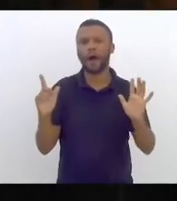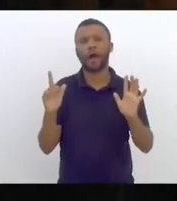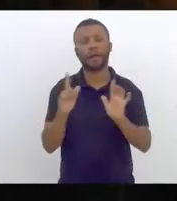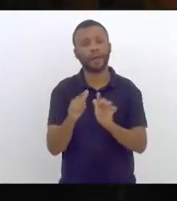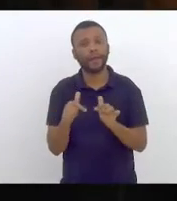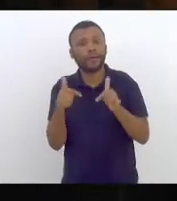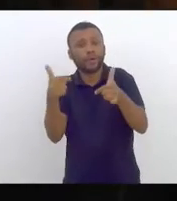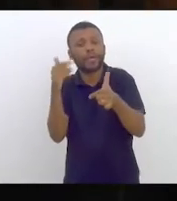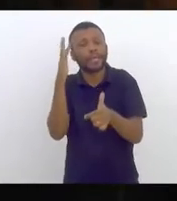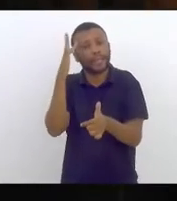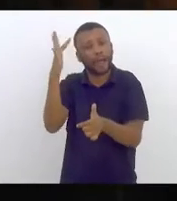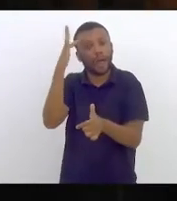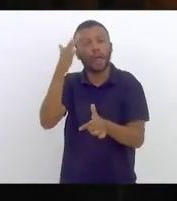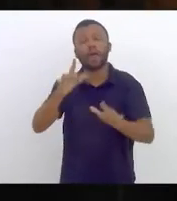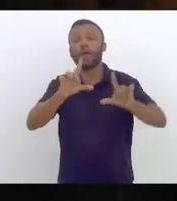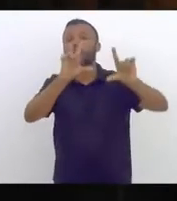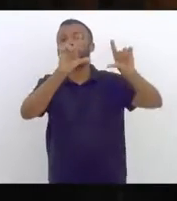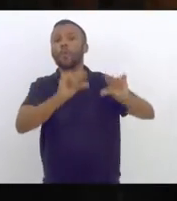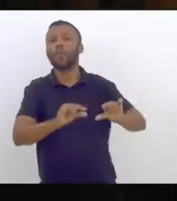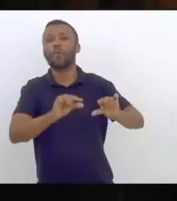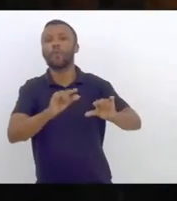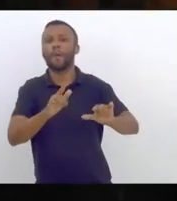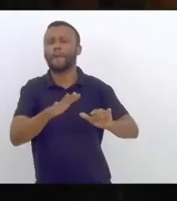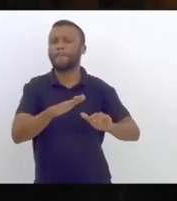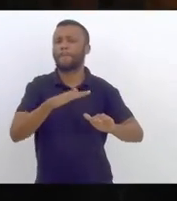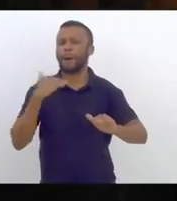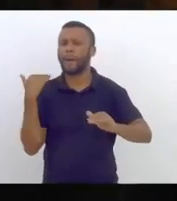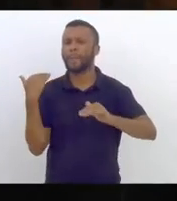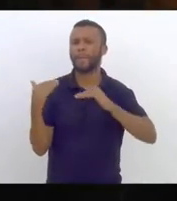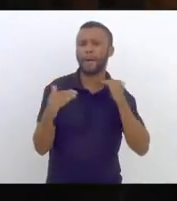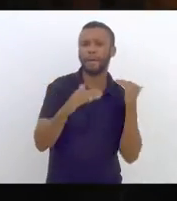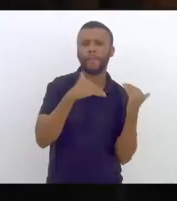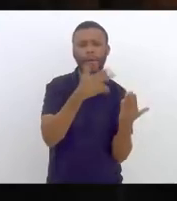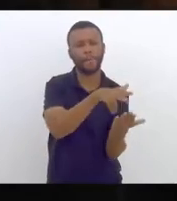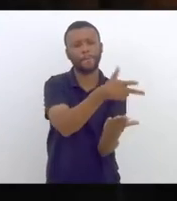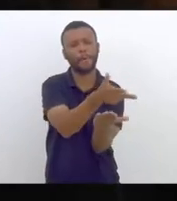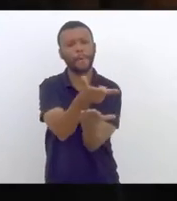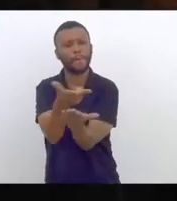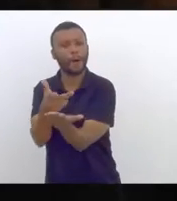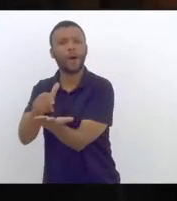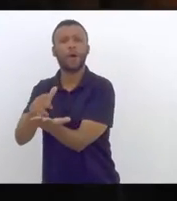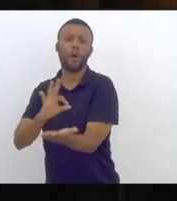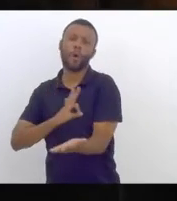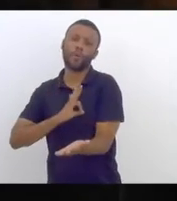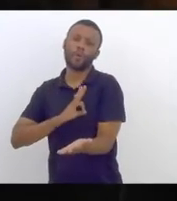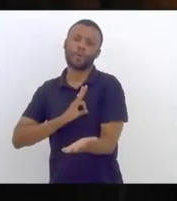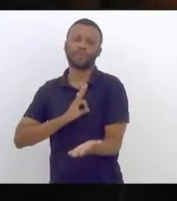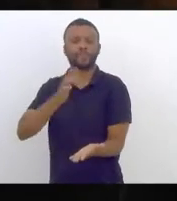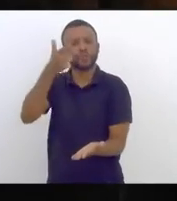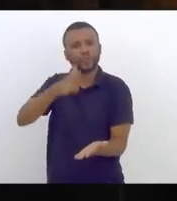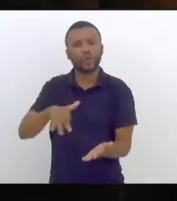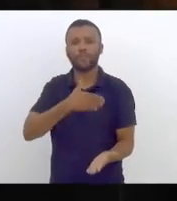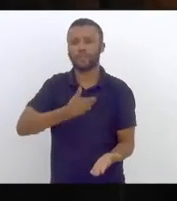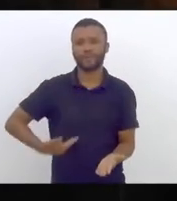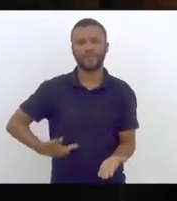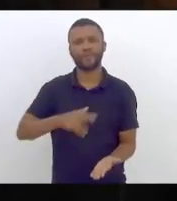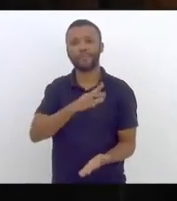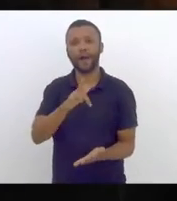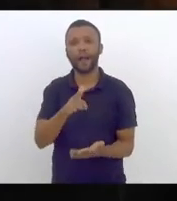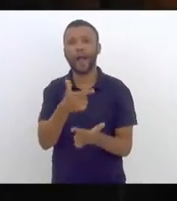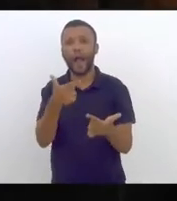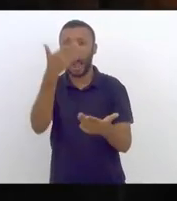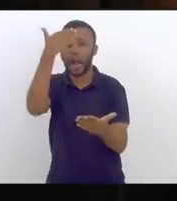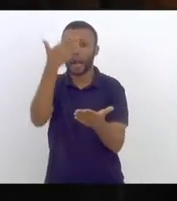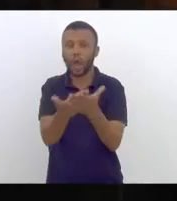tese, diminuiriam a letalidade policial. De novo, o governador do Estado vai apostar em